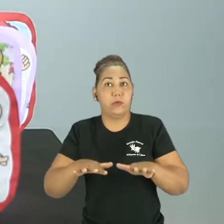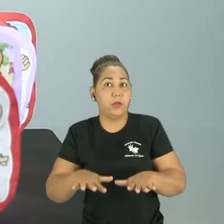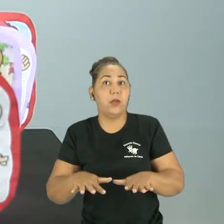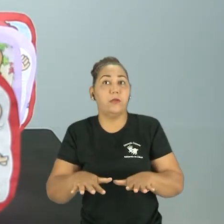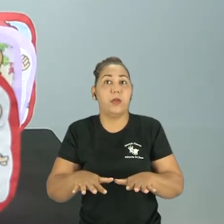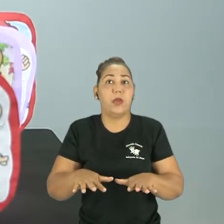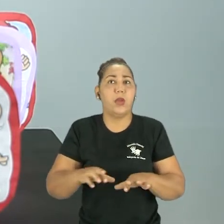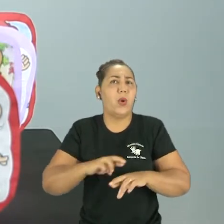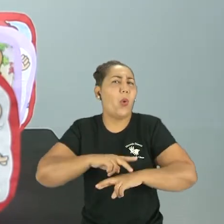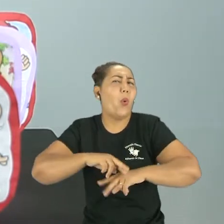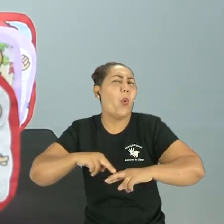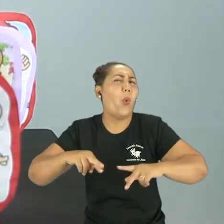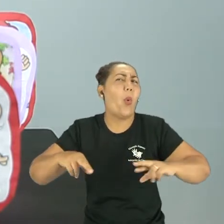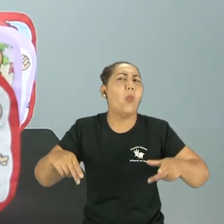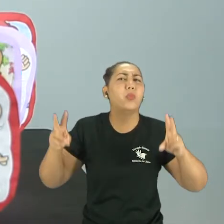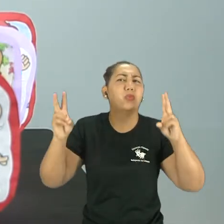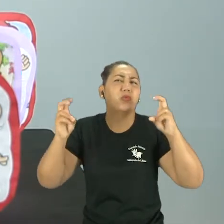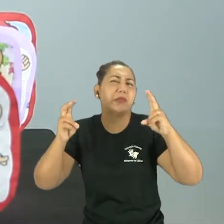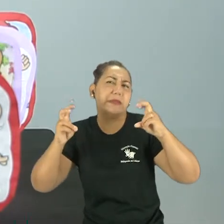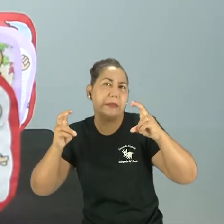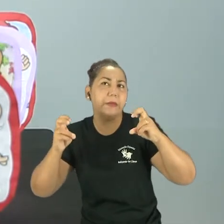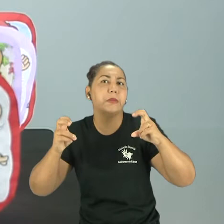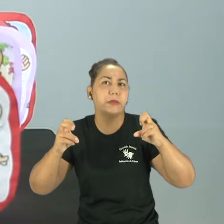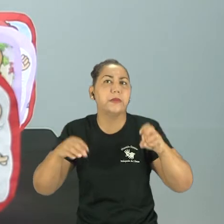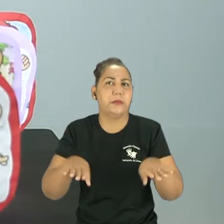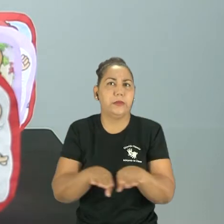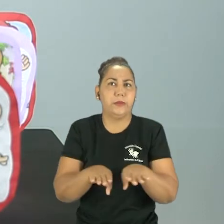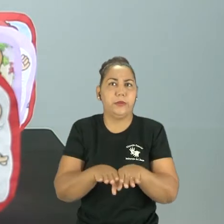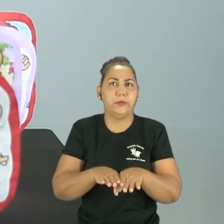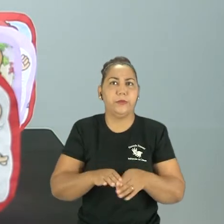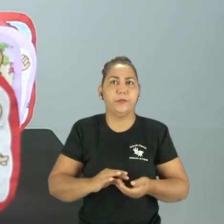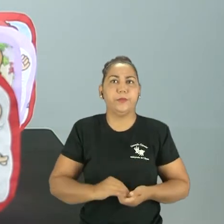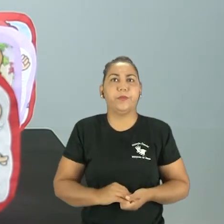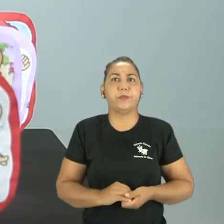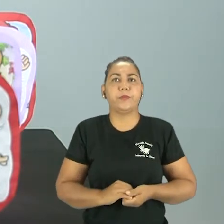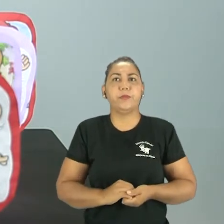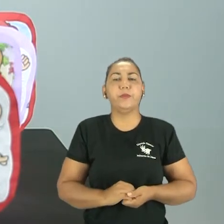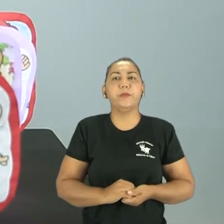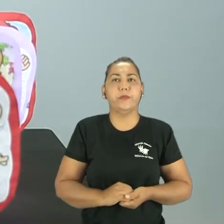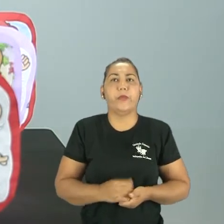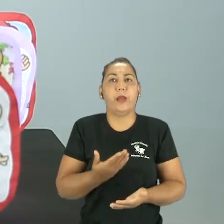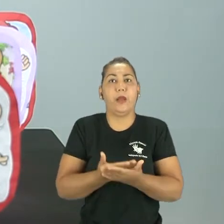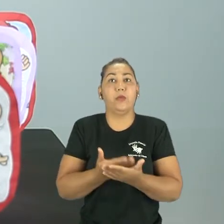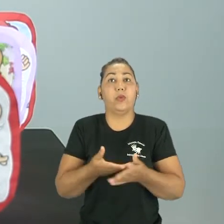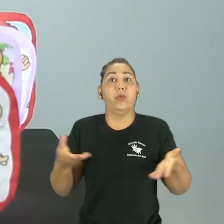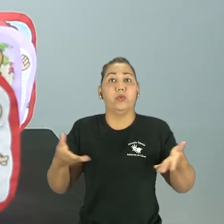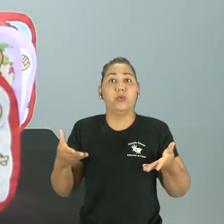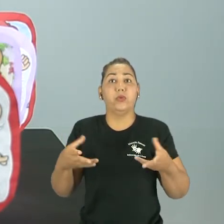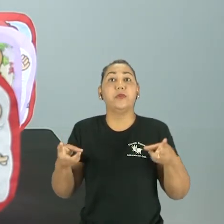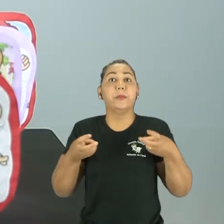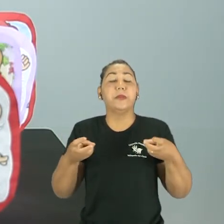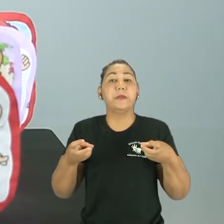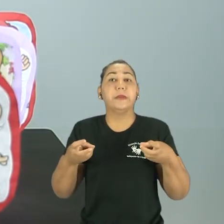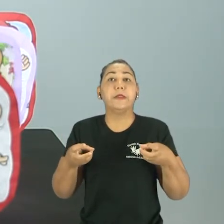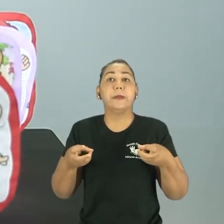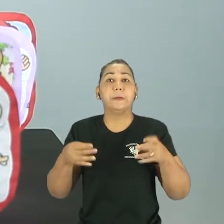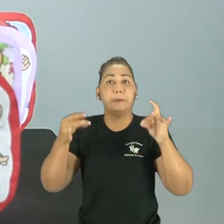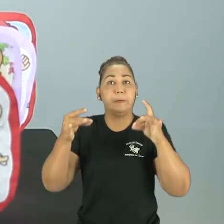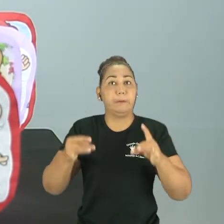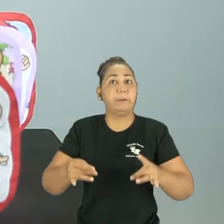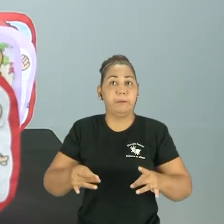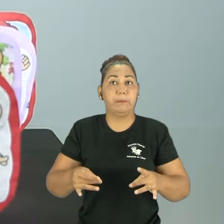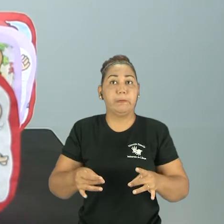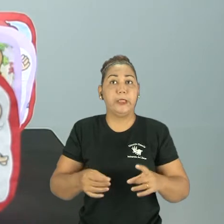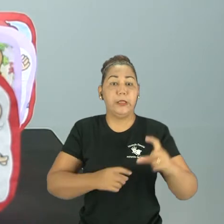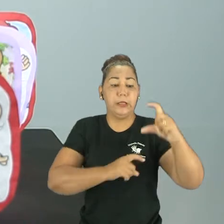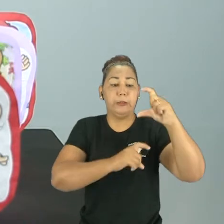de várias coisas que a gente pode observar, né? Que nós vamos ver também no decorrer da nossa aula. E nos quadrinhos